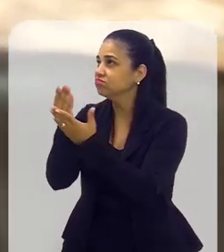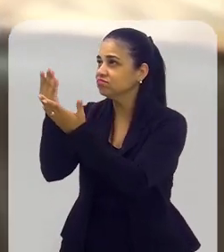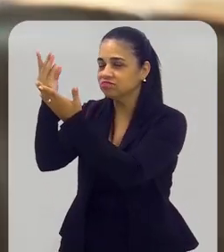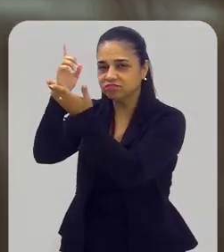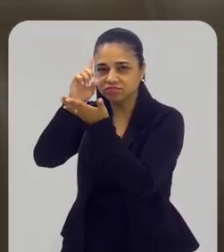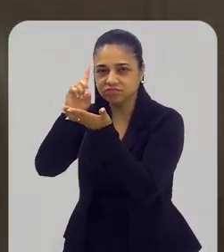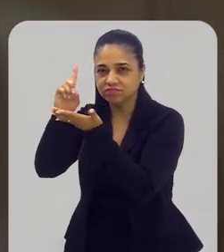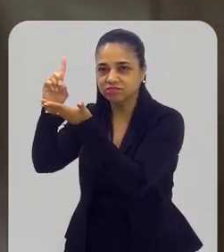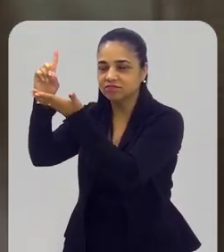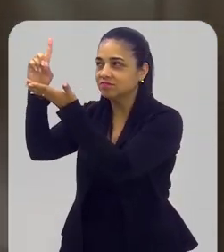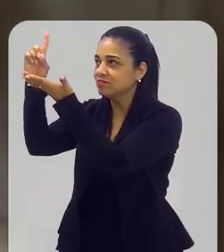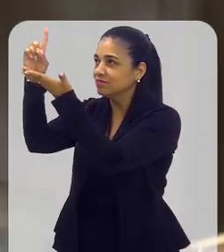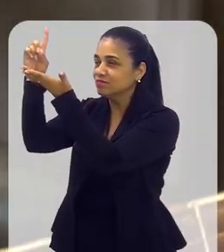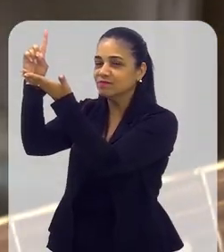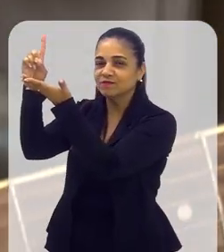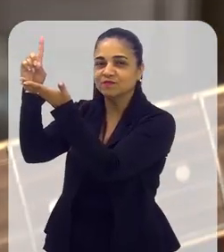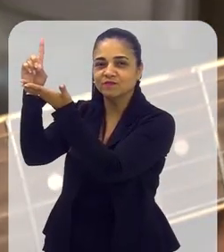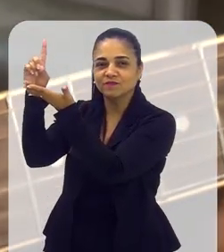deixares.